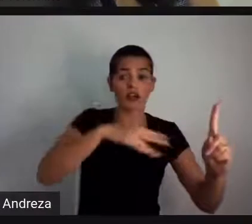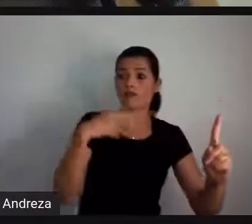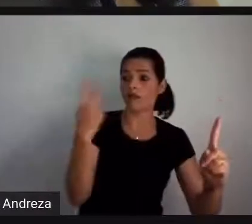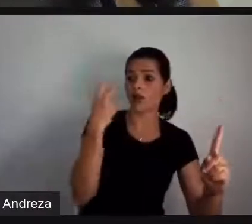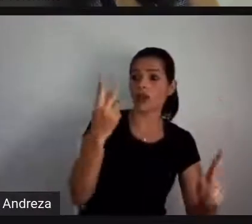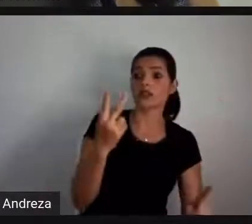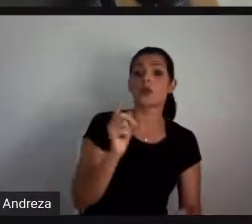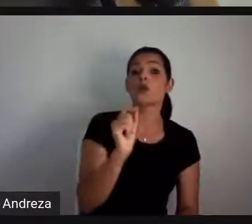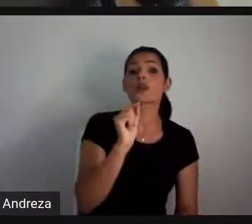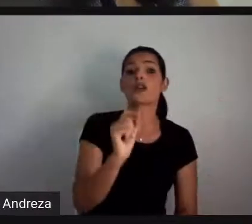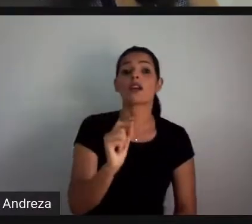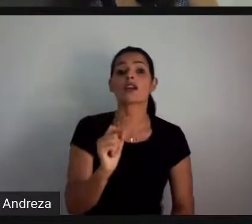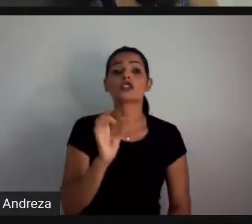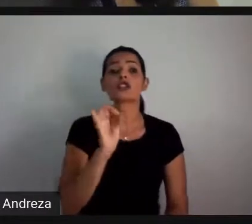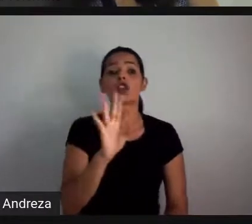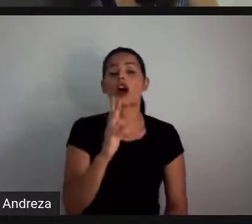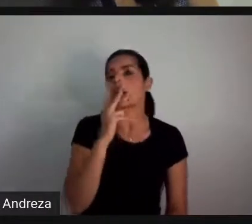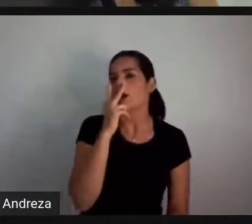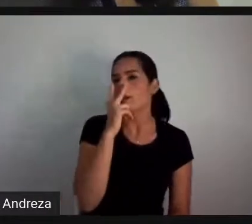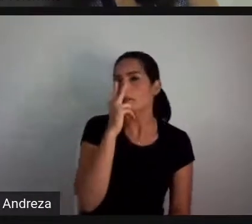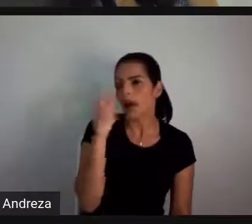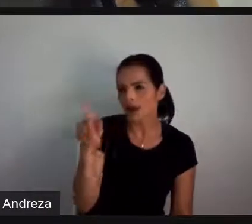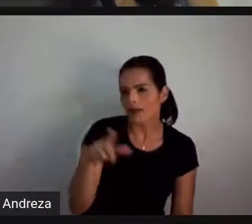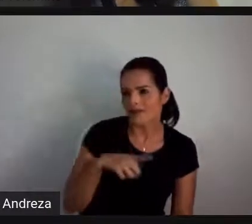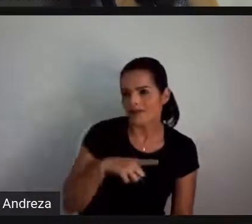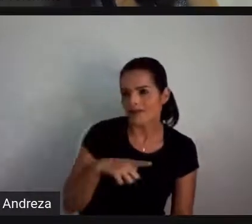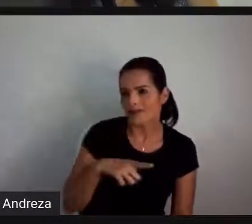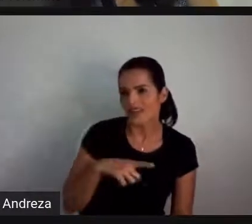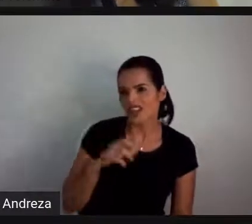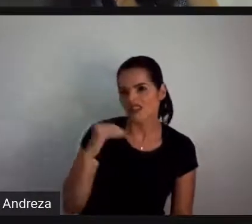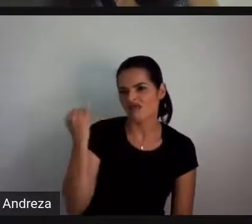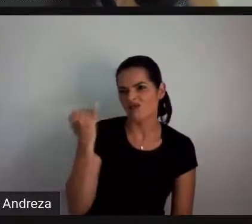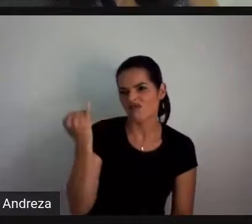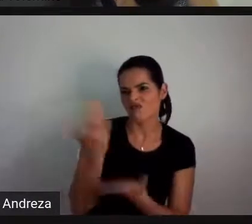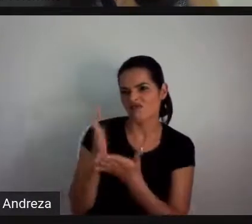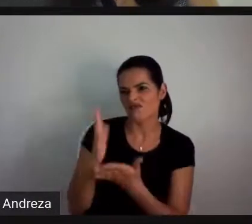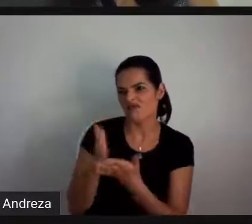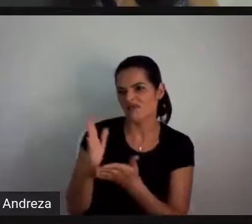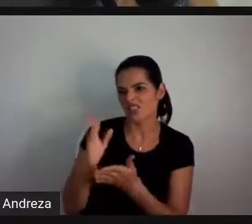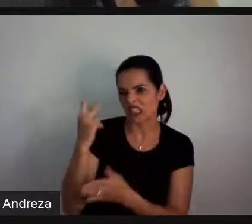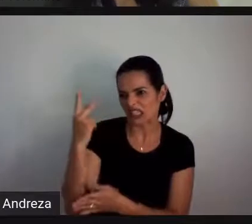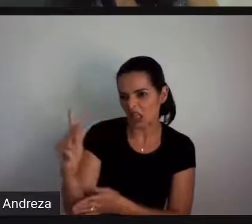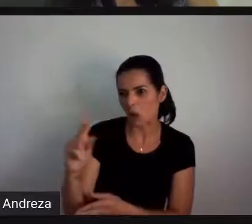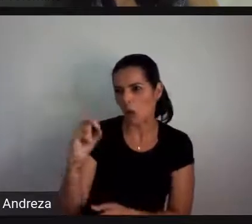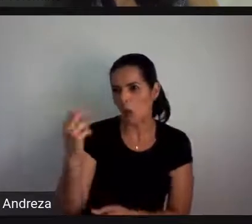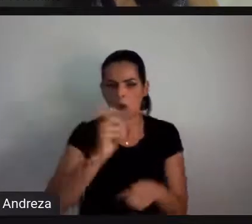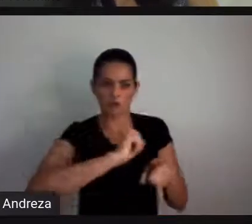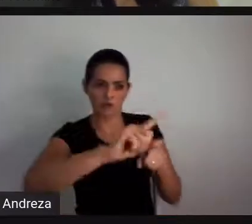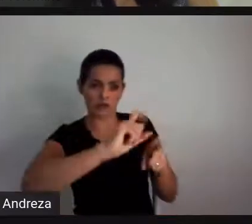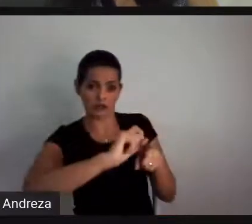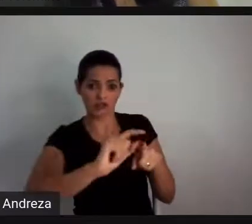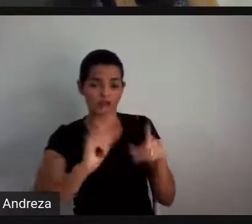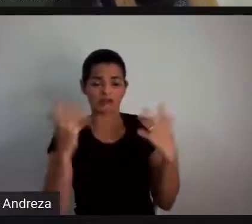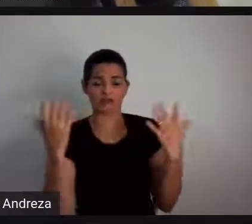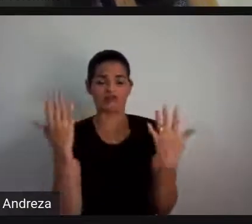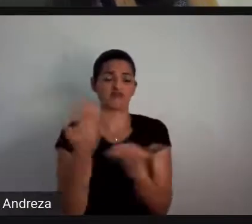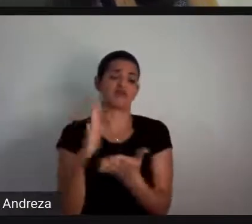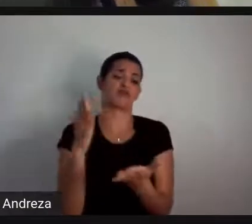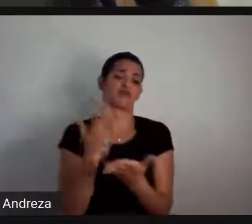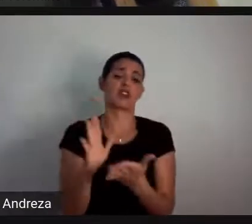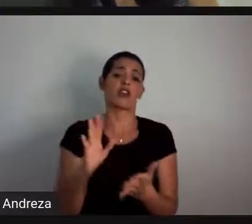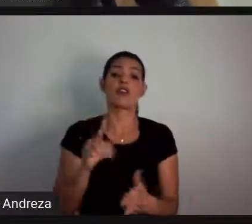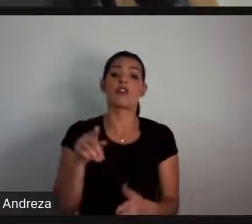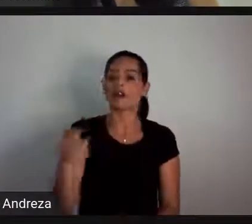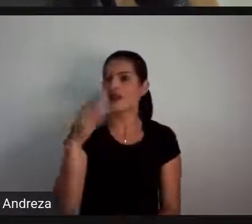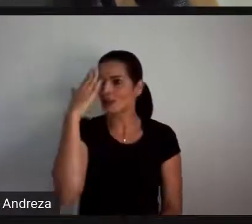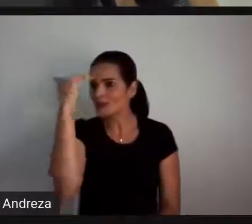ter, valoriza o aparentar ter, porque não importa se é seu ou se é financiado, né? Importa é que eu só sei se você tem sucesso